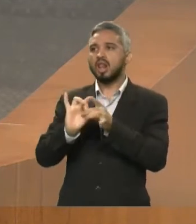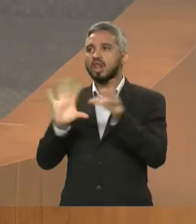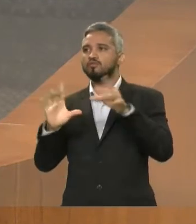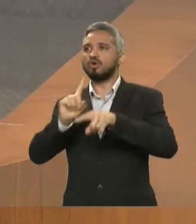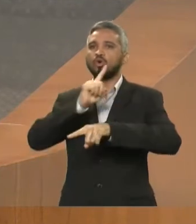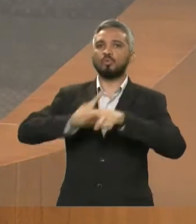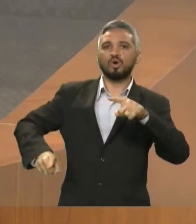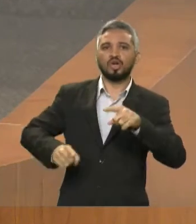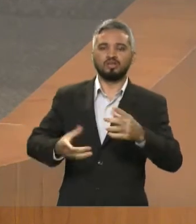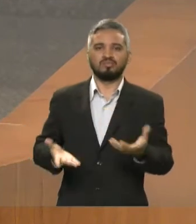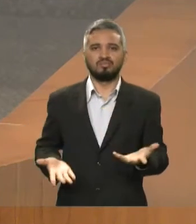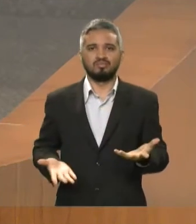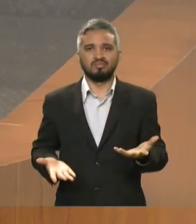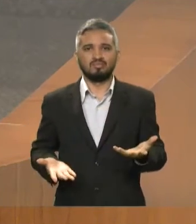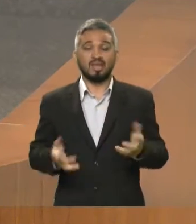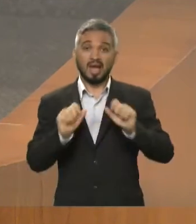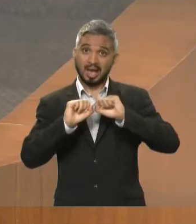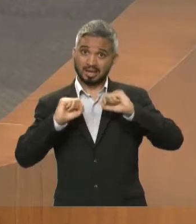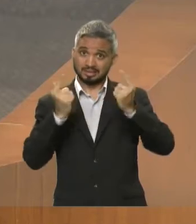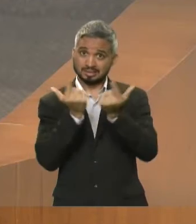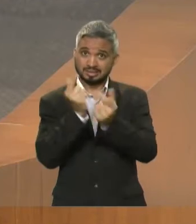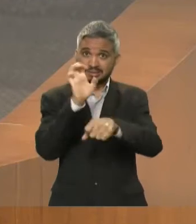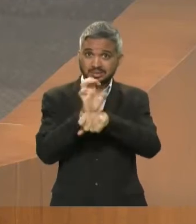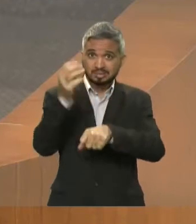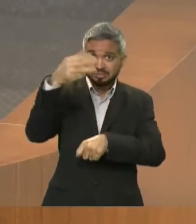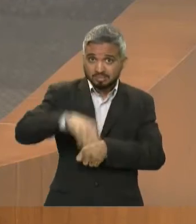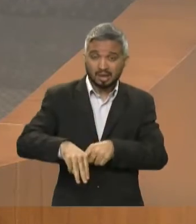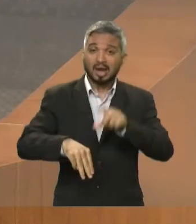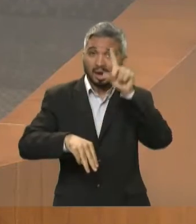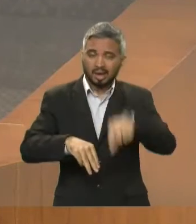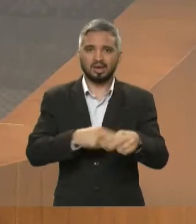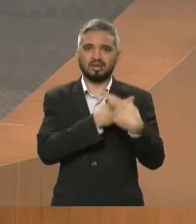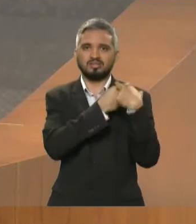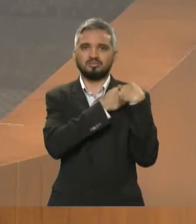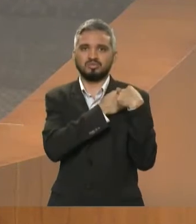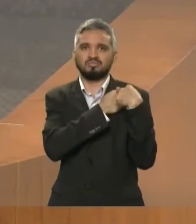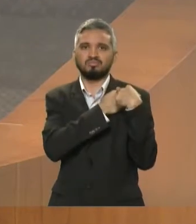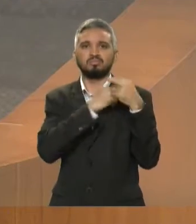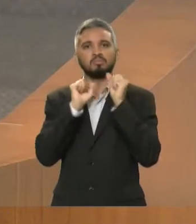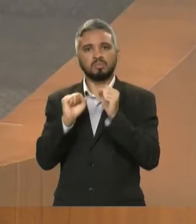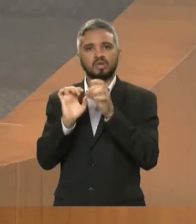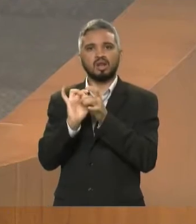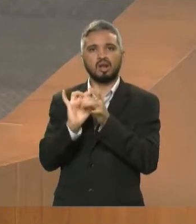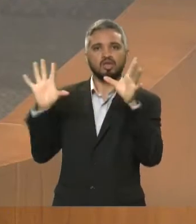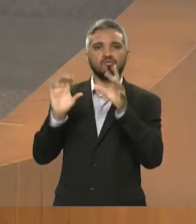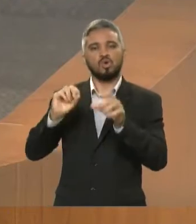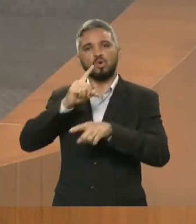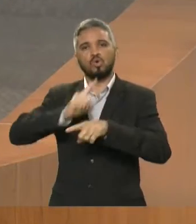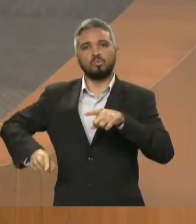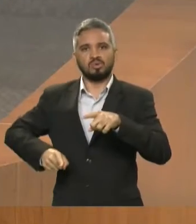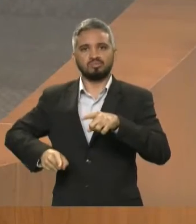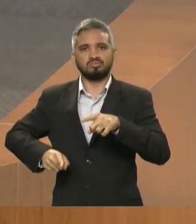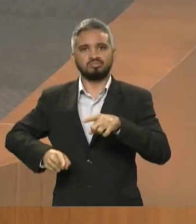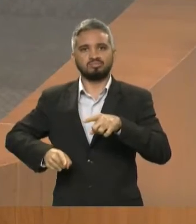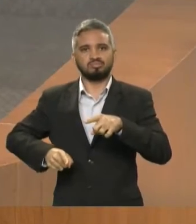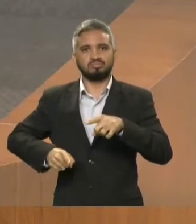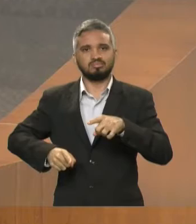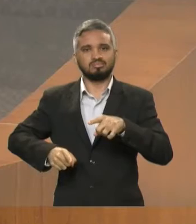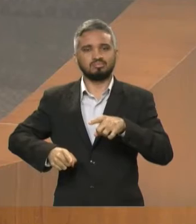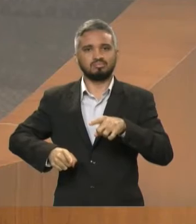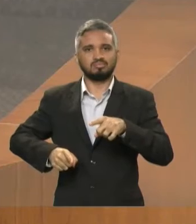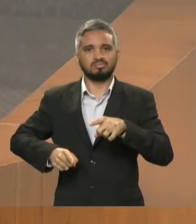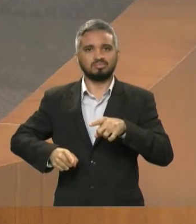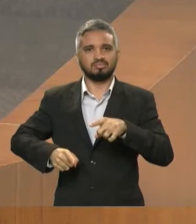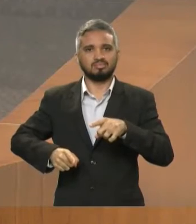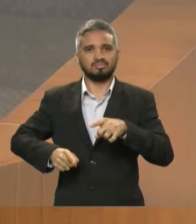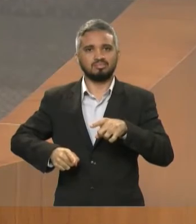as amarras do Poder Executivo. Ainda bem que tem o Poder Legislativo para poder frear, para poder amarrar.